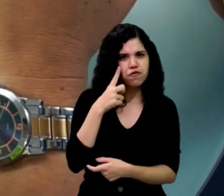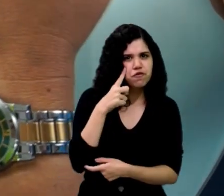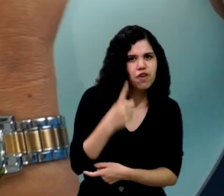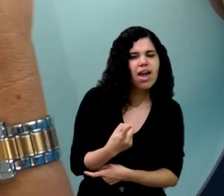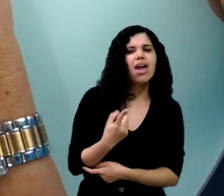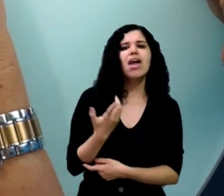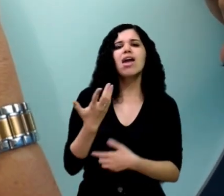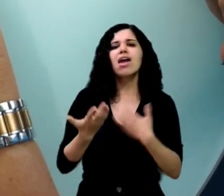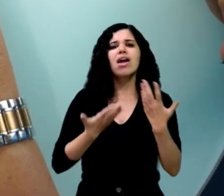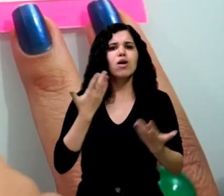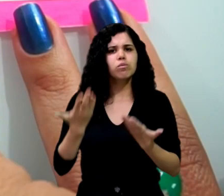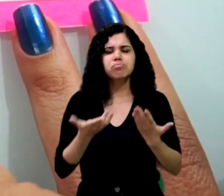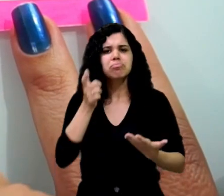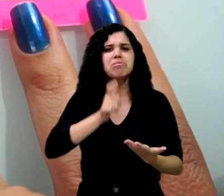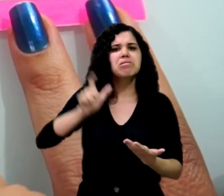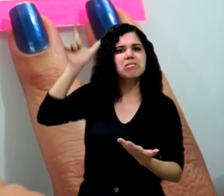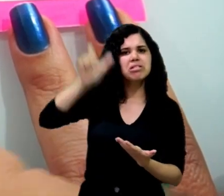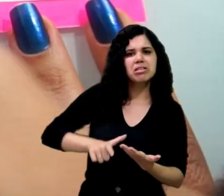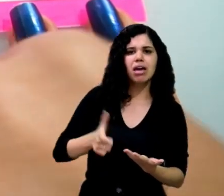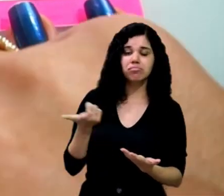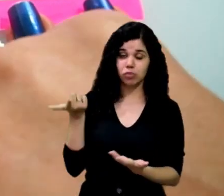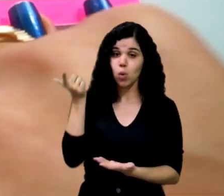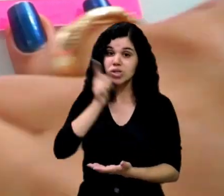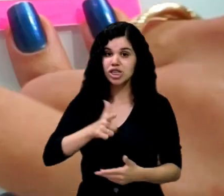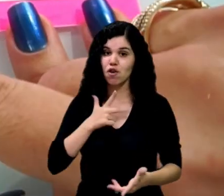esse jogo.